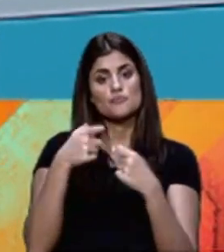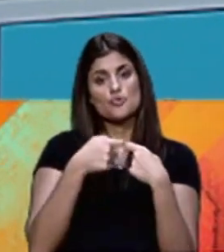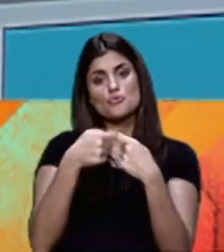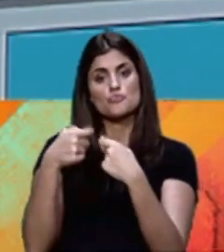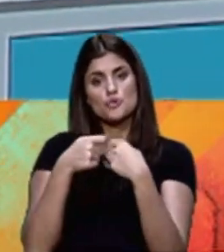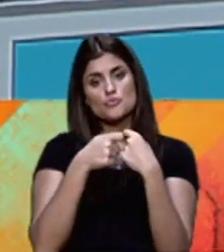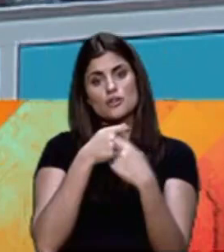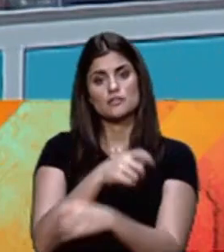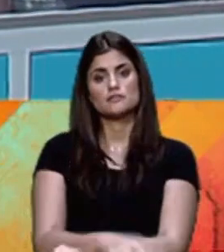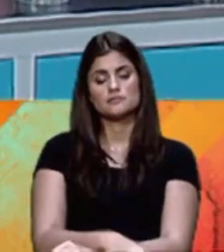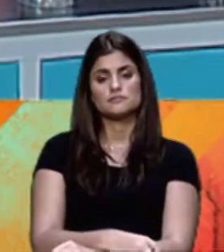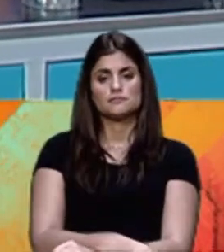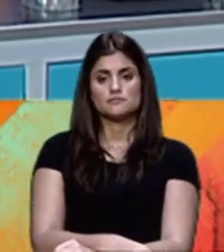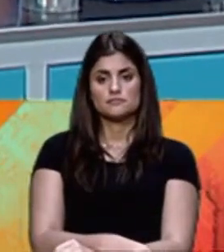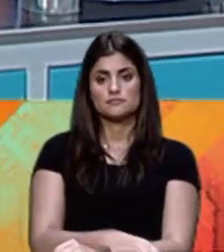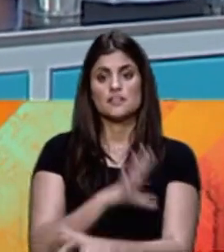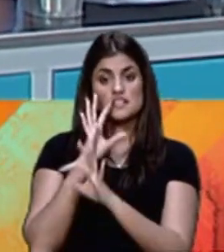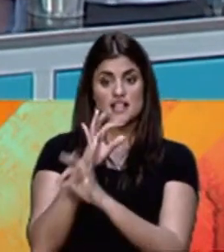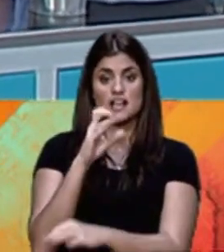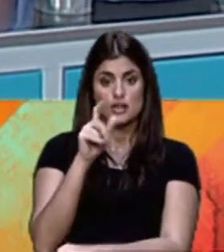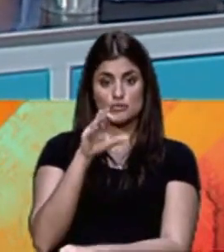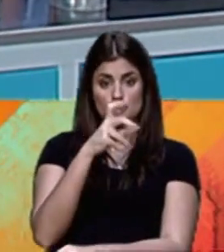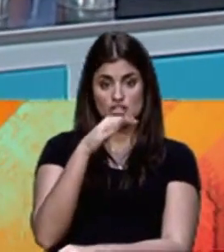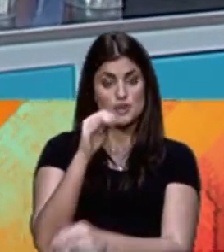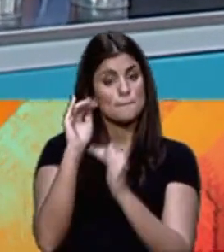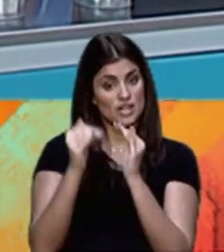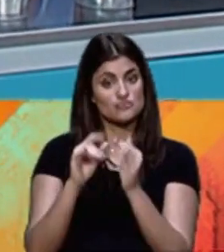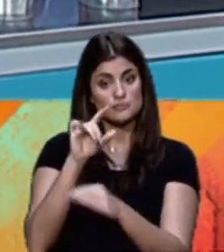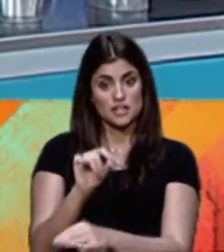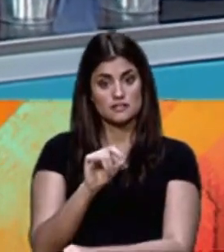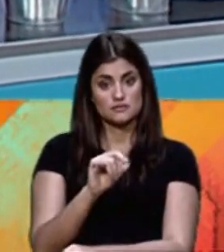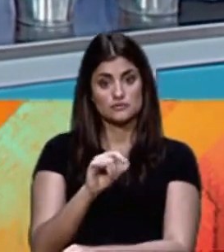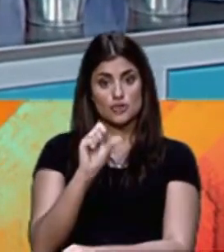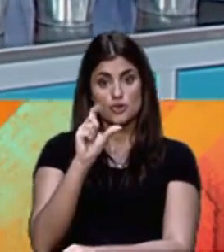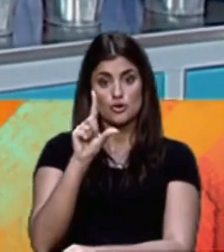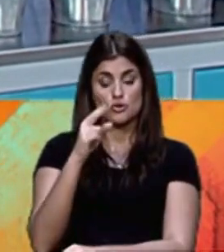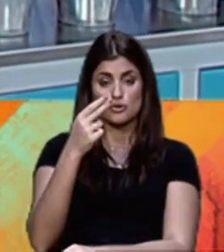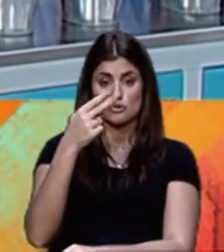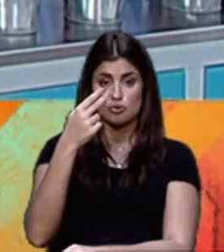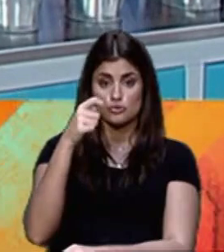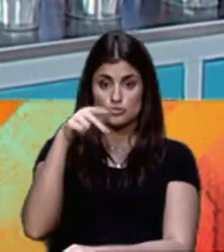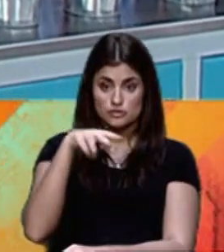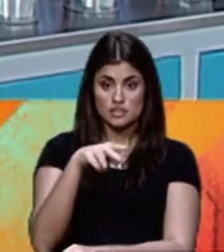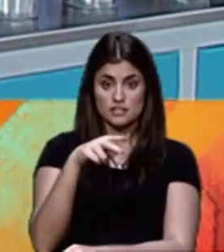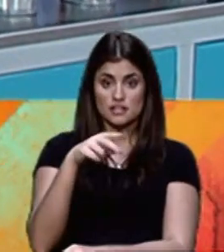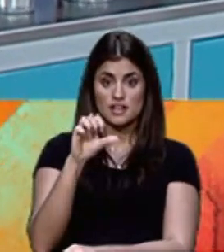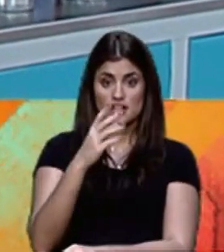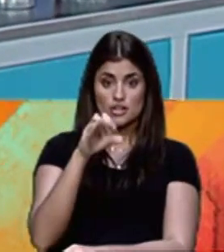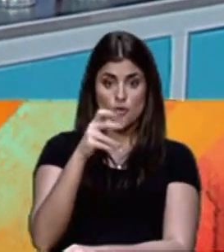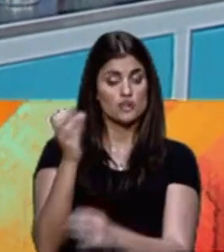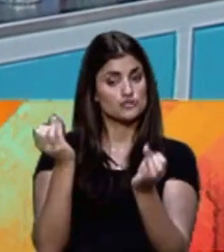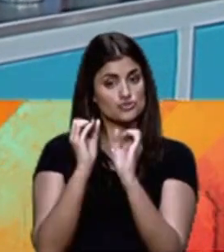combinações. Uhum. Assim é menos calórico também. É menos calórico, não tem glúten também o... A quinoa. A